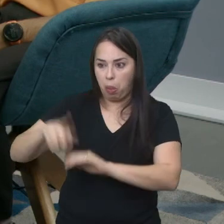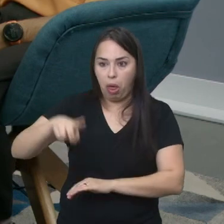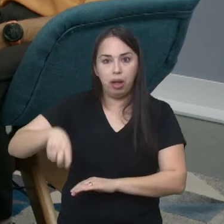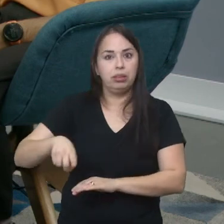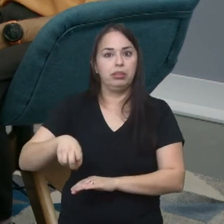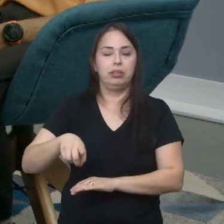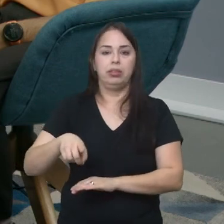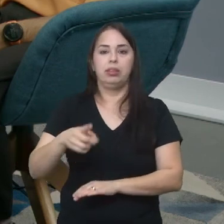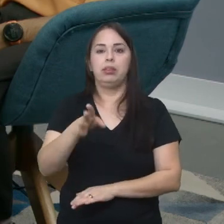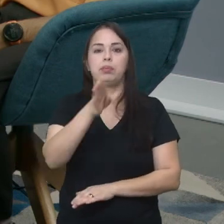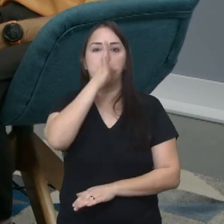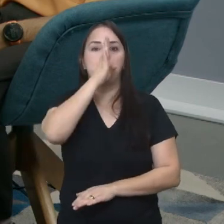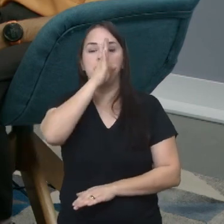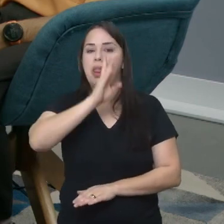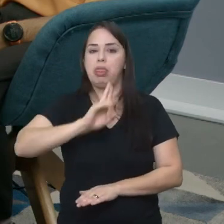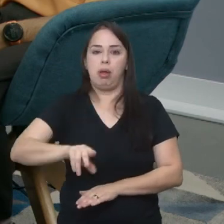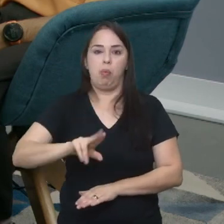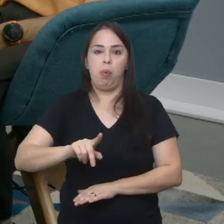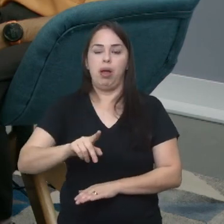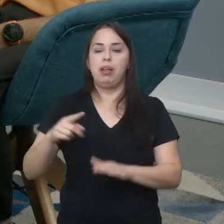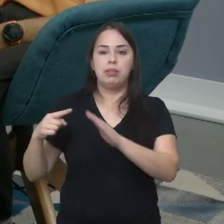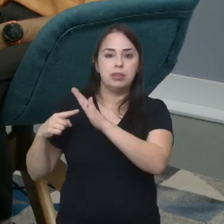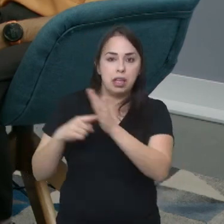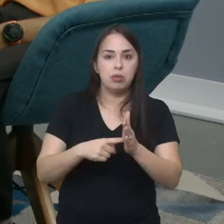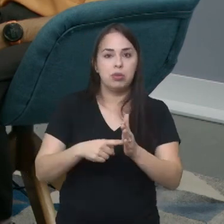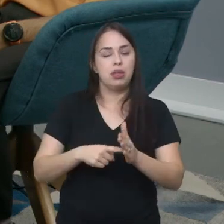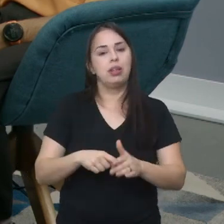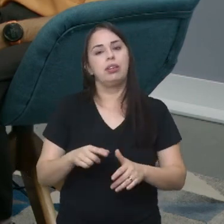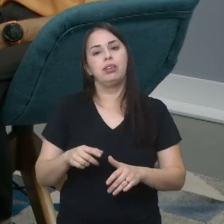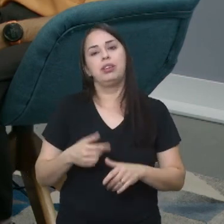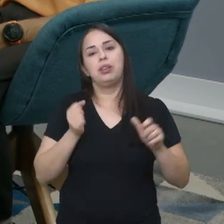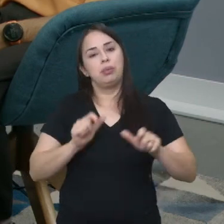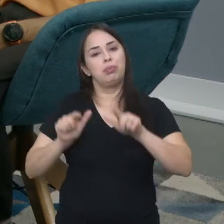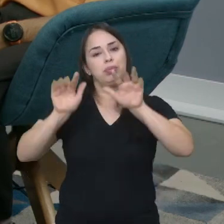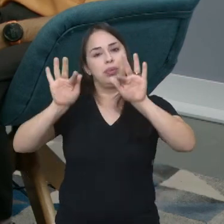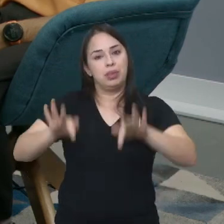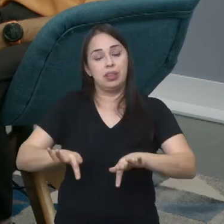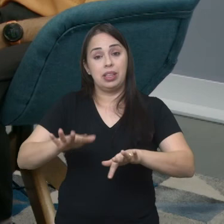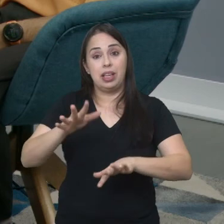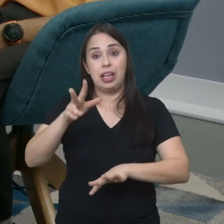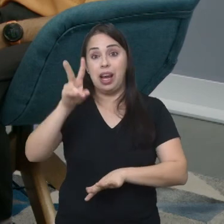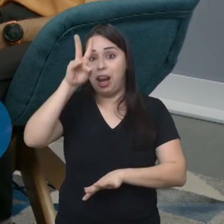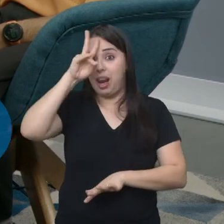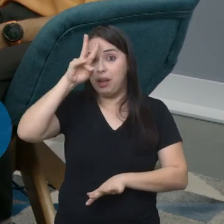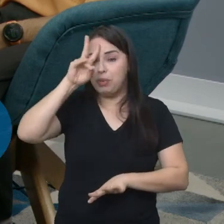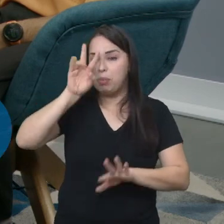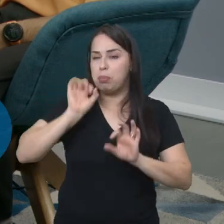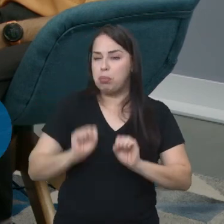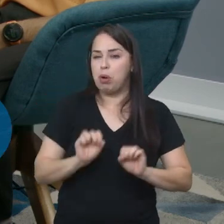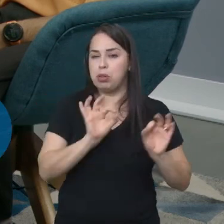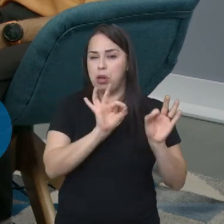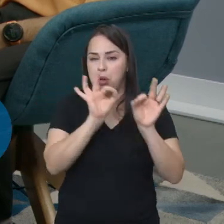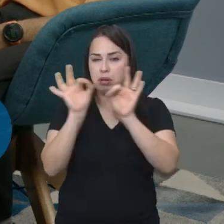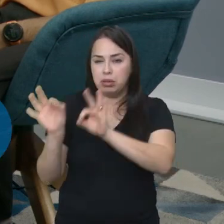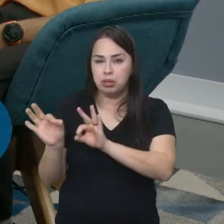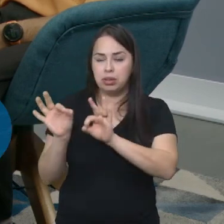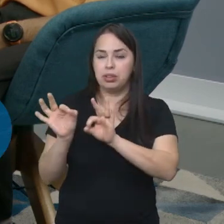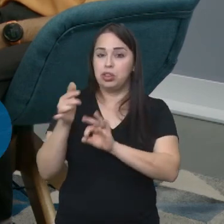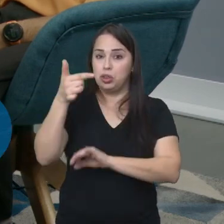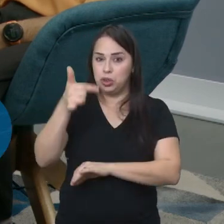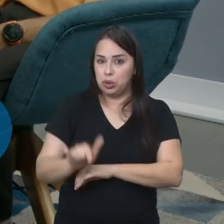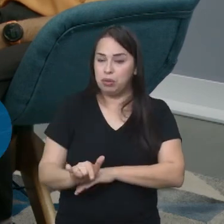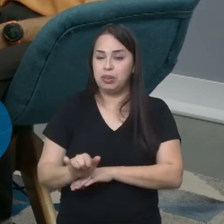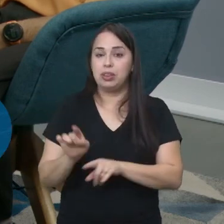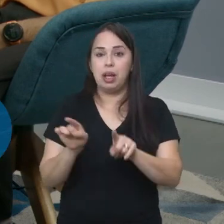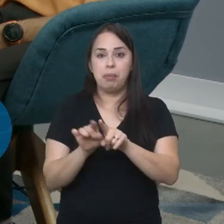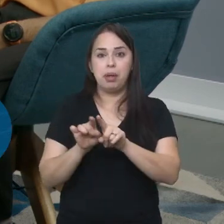denuncie. E o Diálogos da Cidade fica por aqui. Não se esqueça que você pode acompanhar esta edição do programa e toda a nossa programação pelo